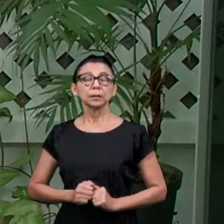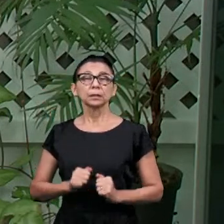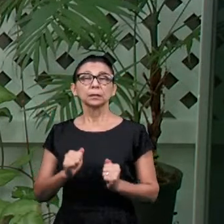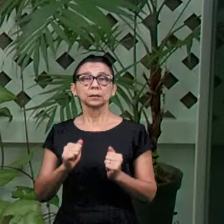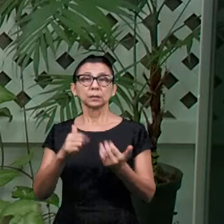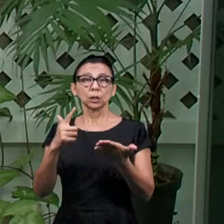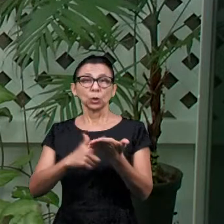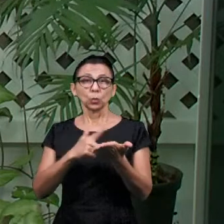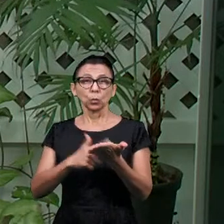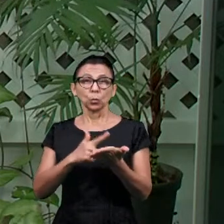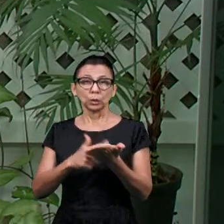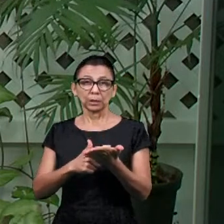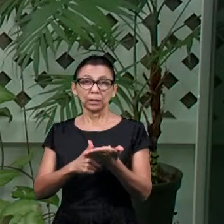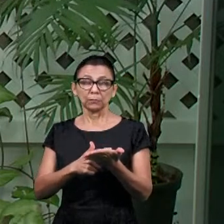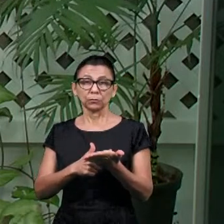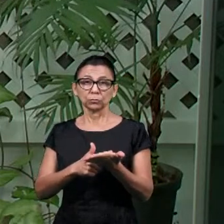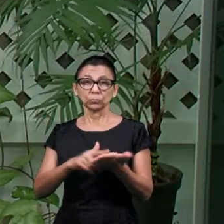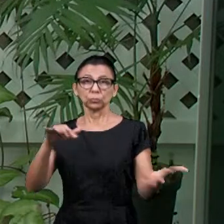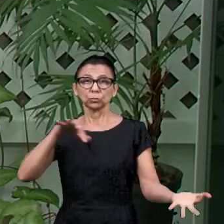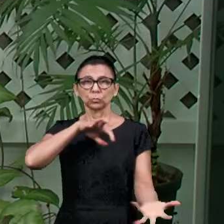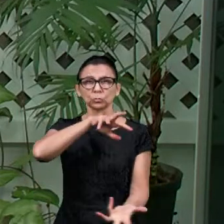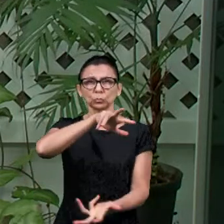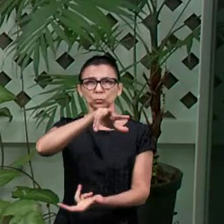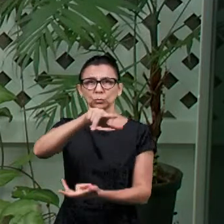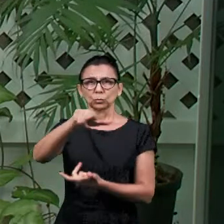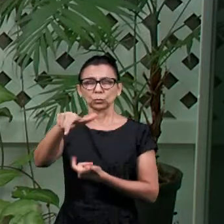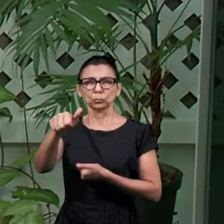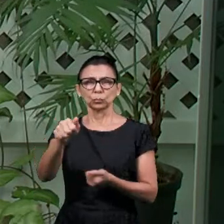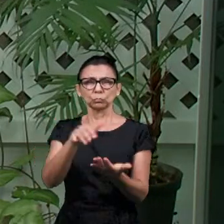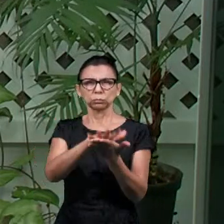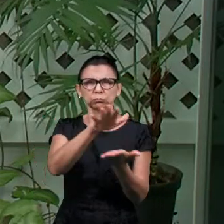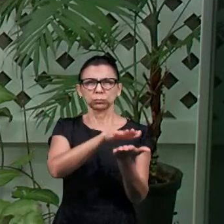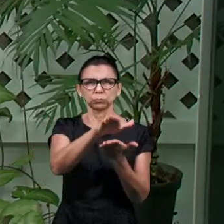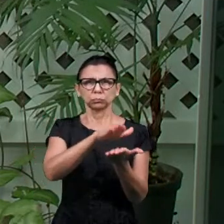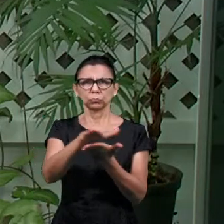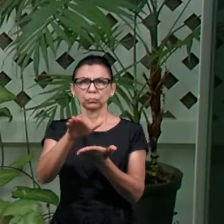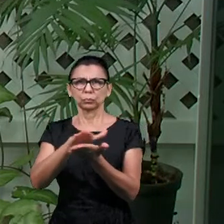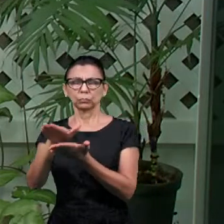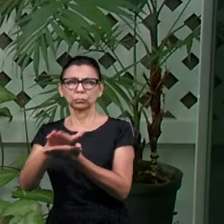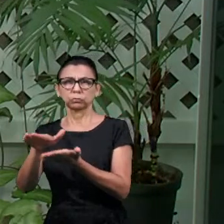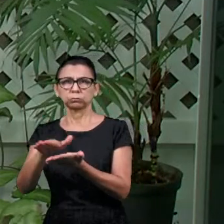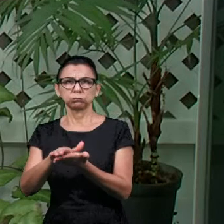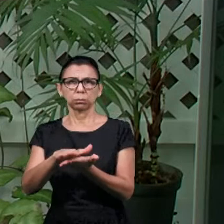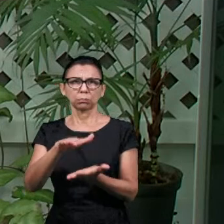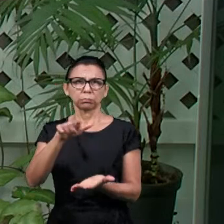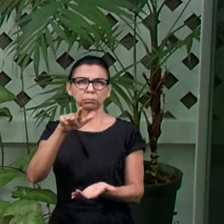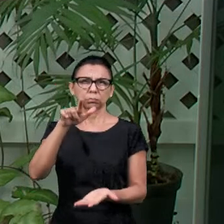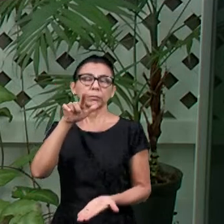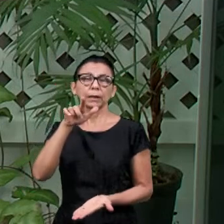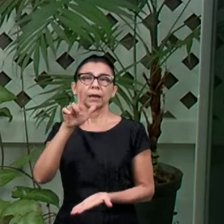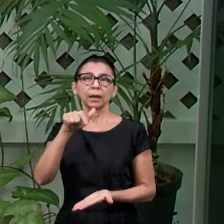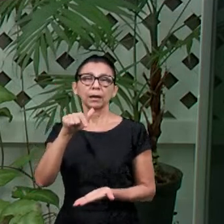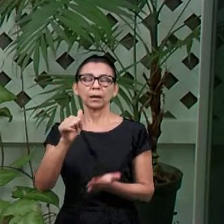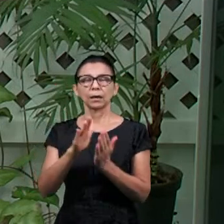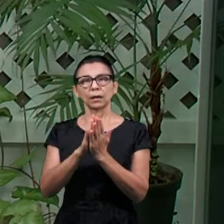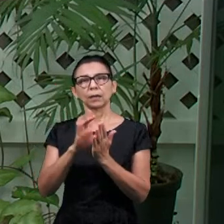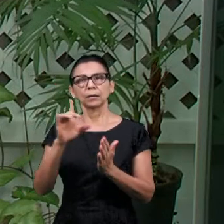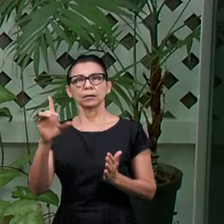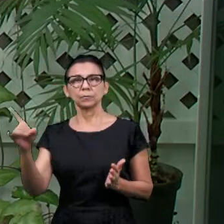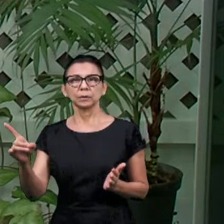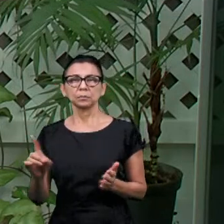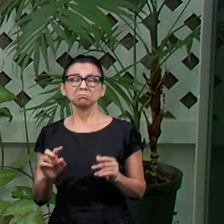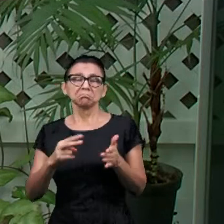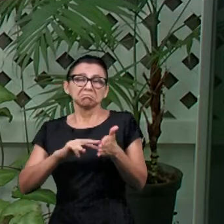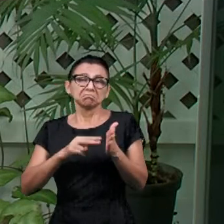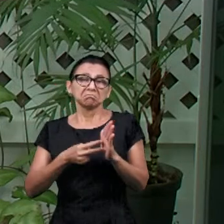Maior circulação no mundo, de produção, de impressão e tudo isso. Mas isso não quer dizer nada. O que tem